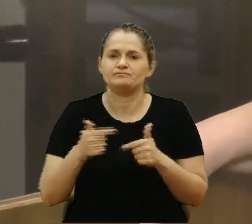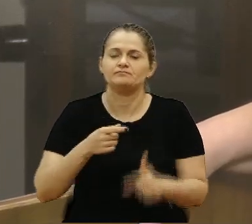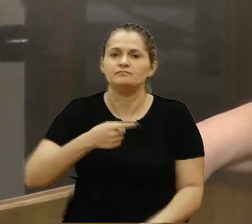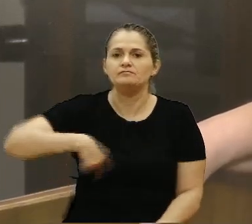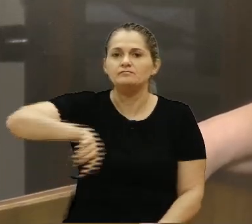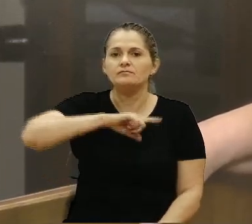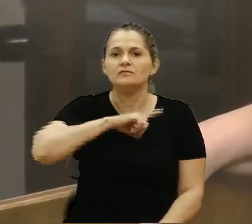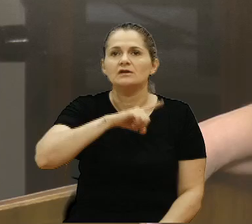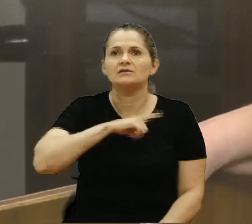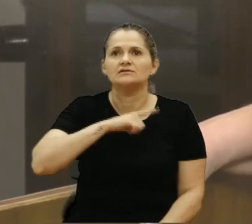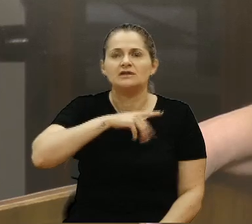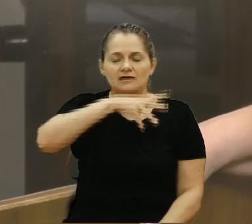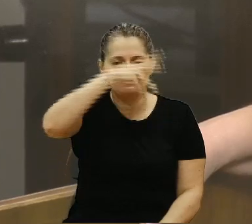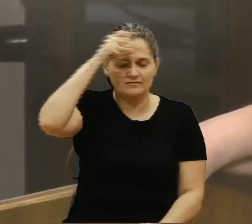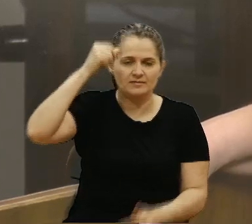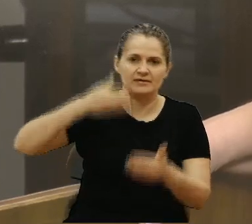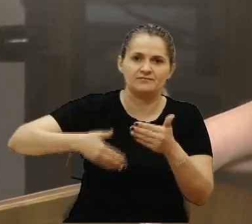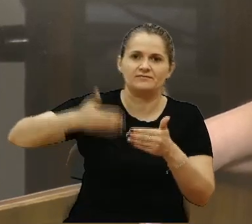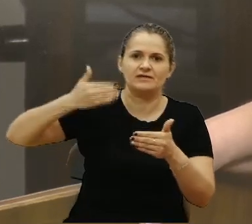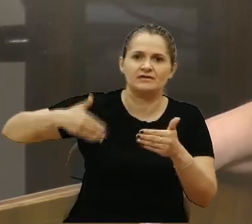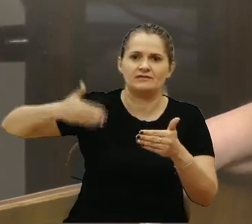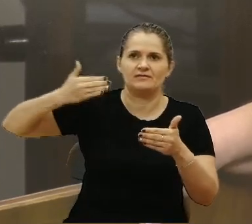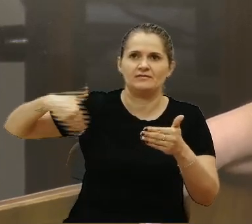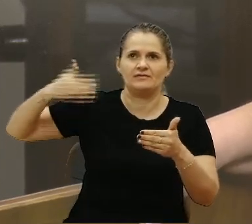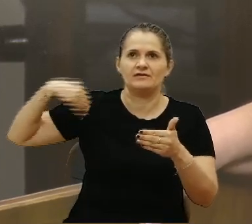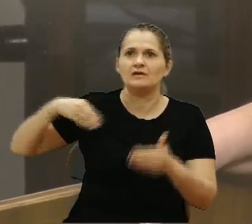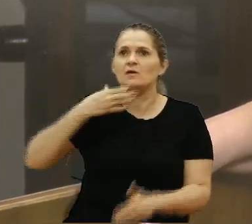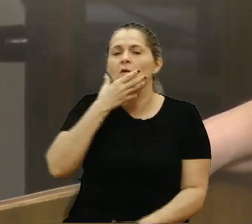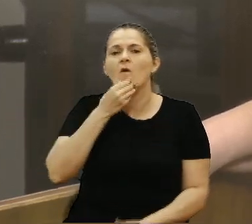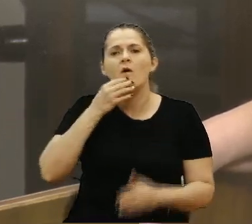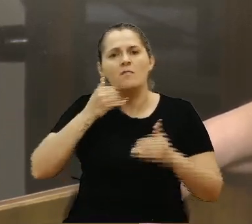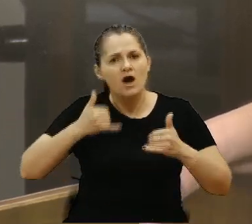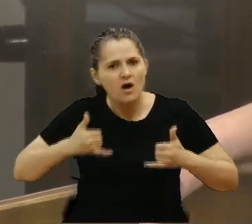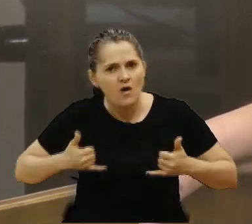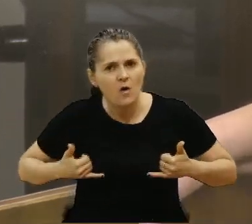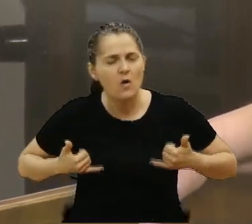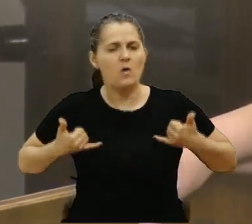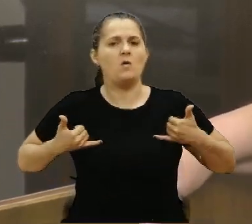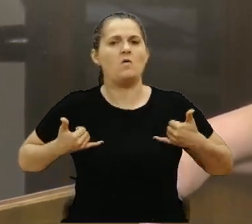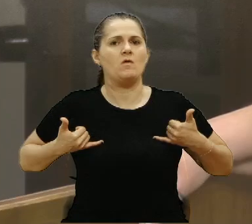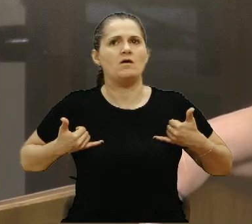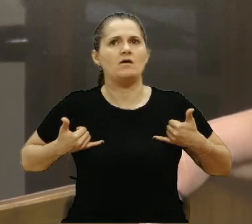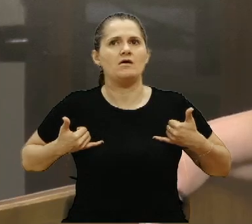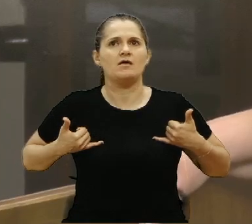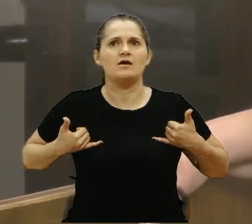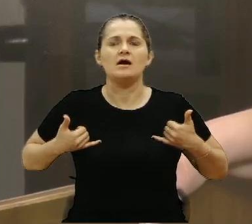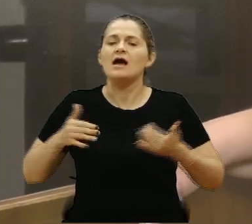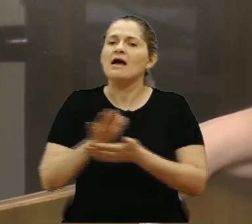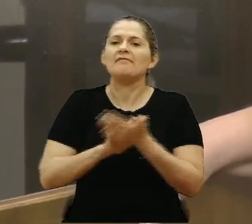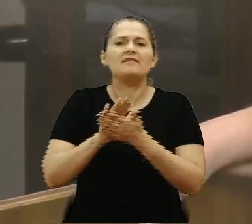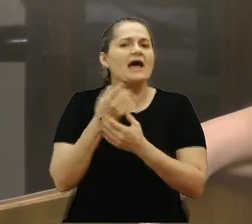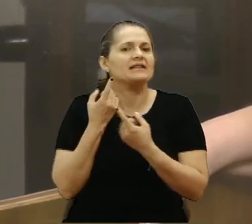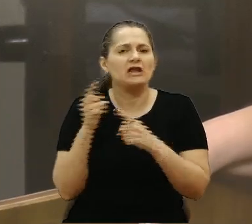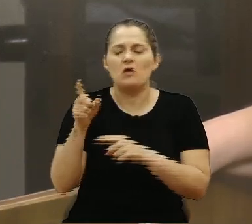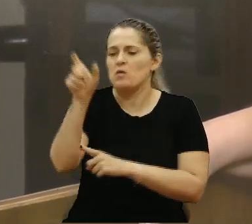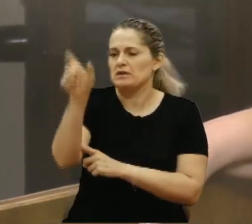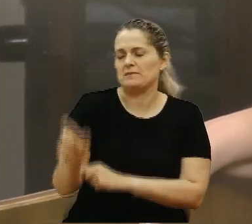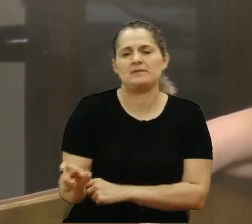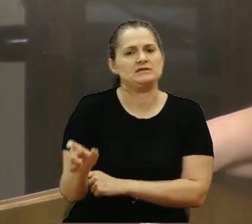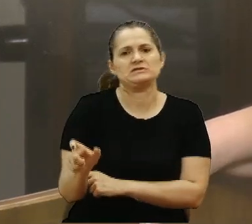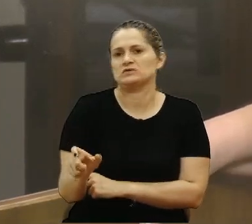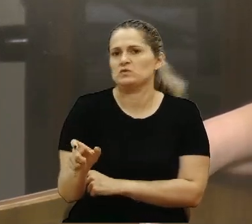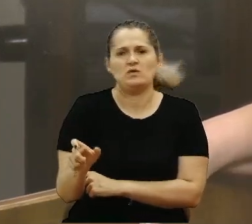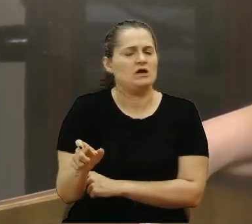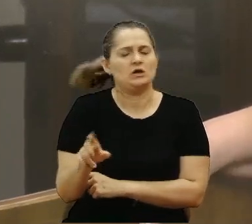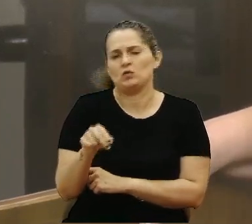tivemos muitos prefeitos e, para finalizar, homens honrados. Eu não tenho nada de dizer contra a honra de ninguém. E nem seria leviana